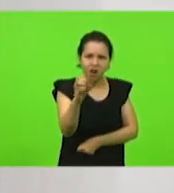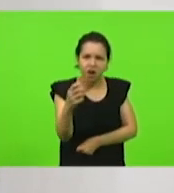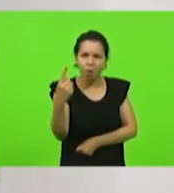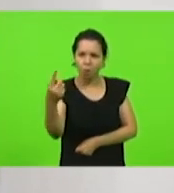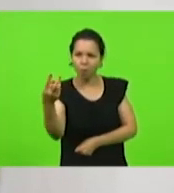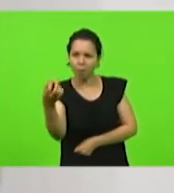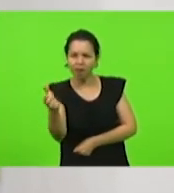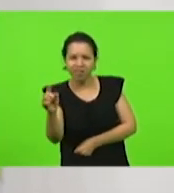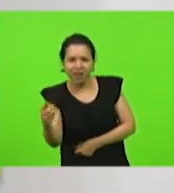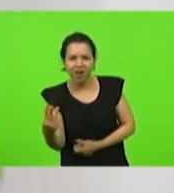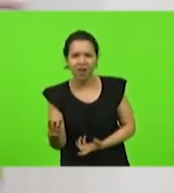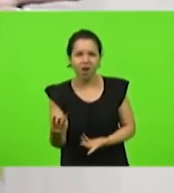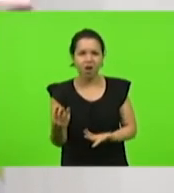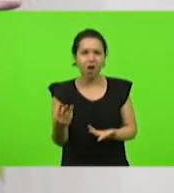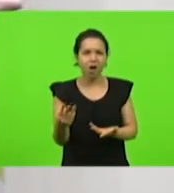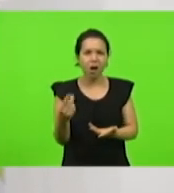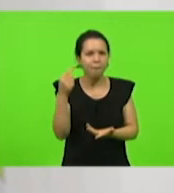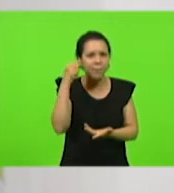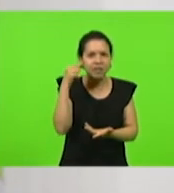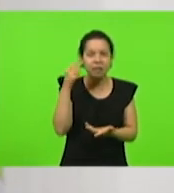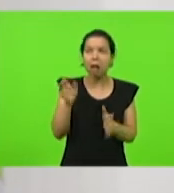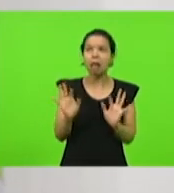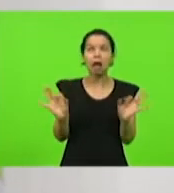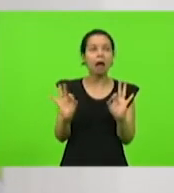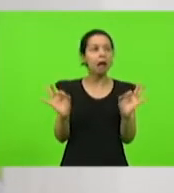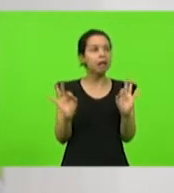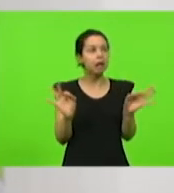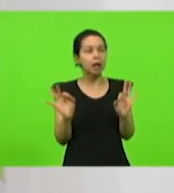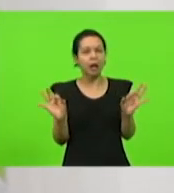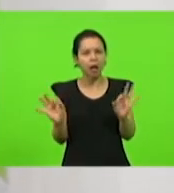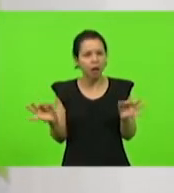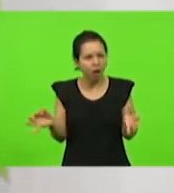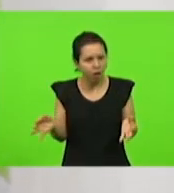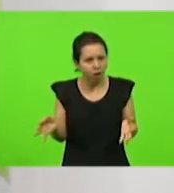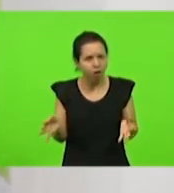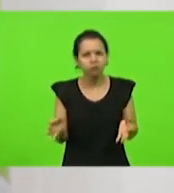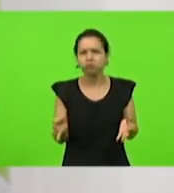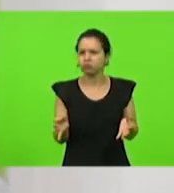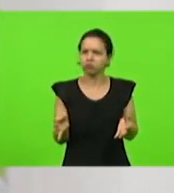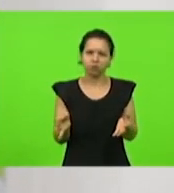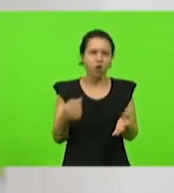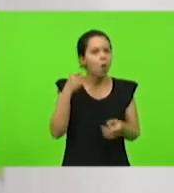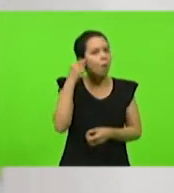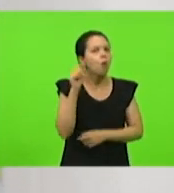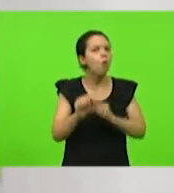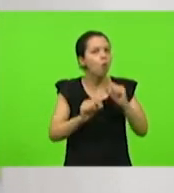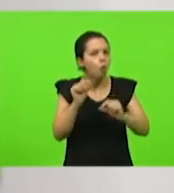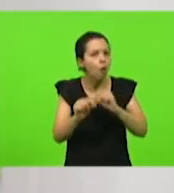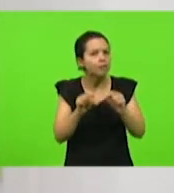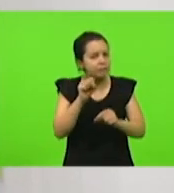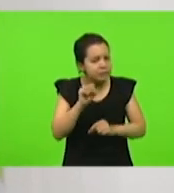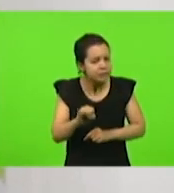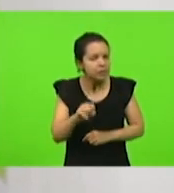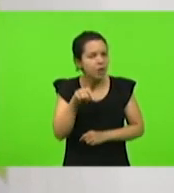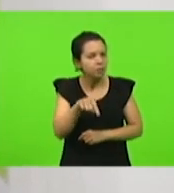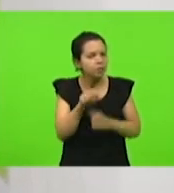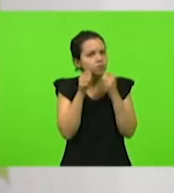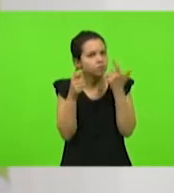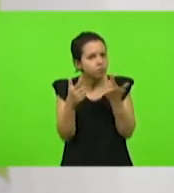e simplesmente fazer de conta que isso não é nada com a gente. Então, eu penso que, se a Casa tiver